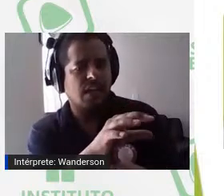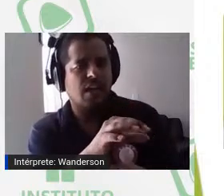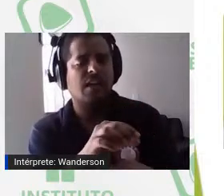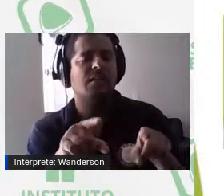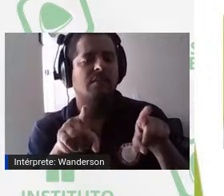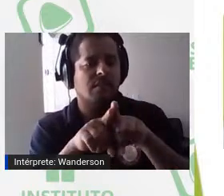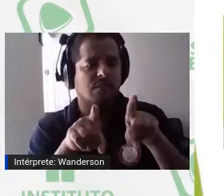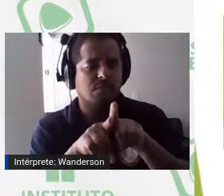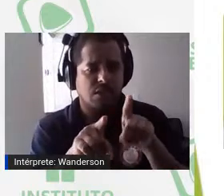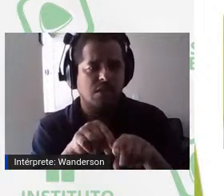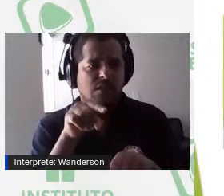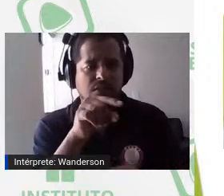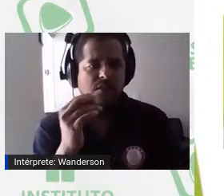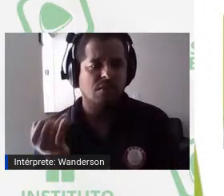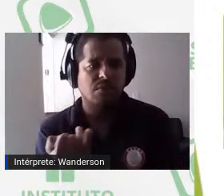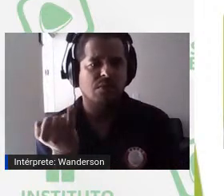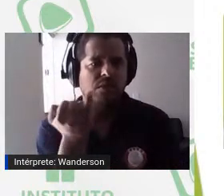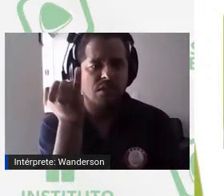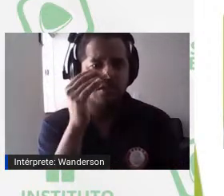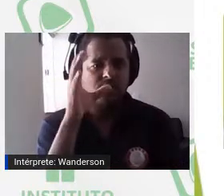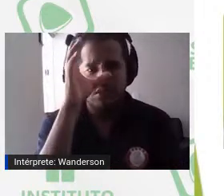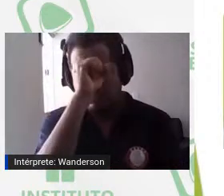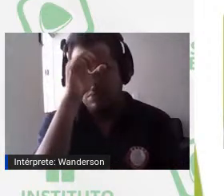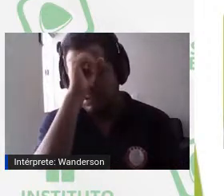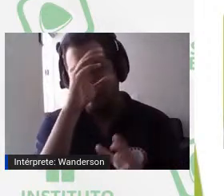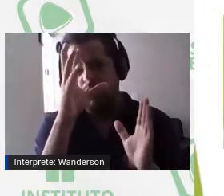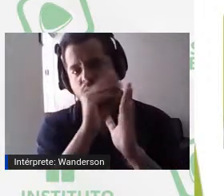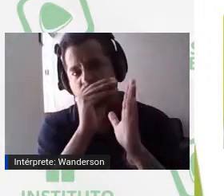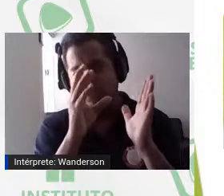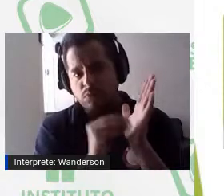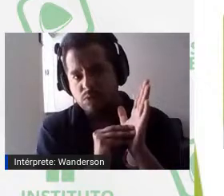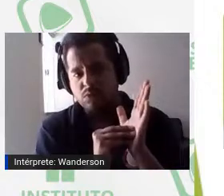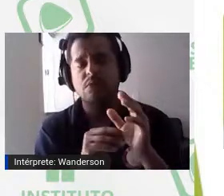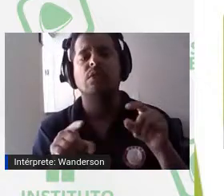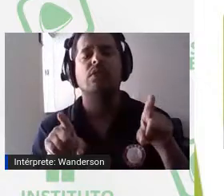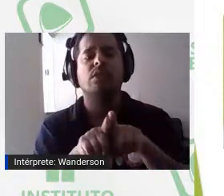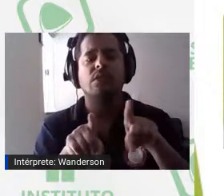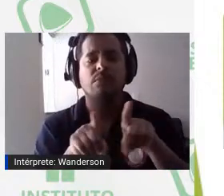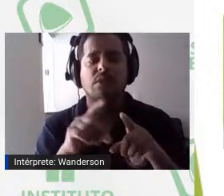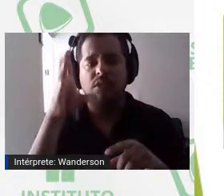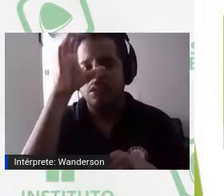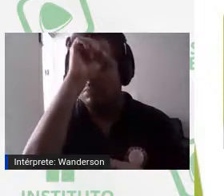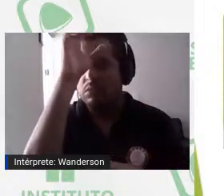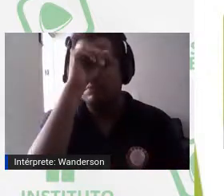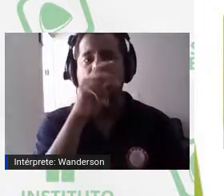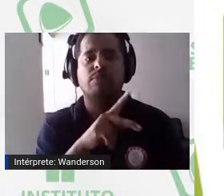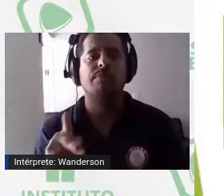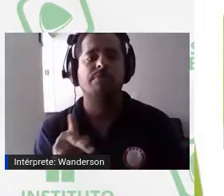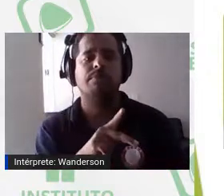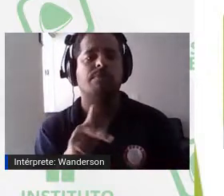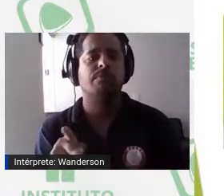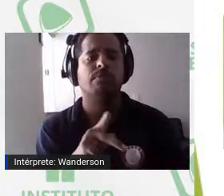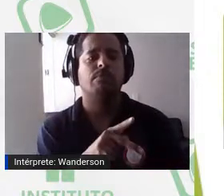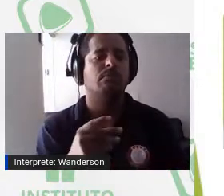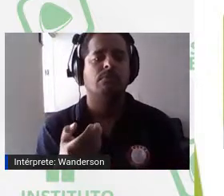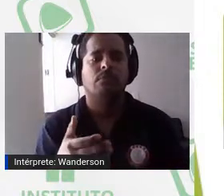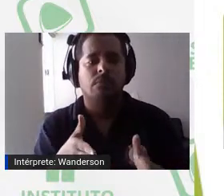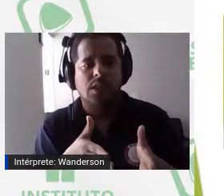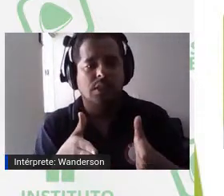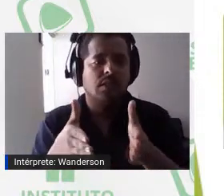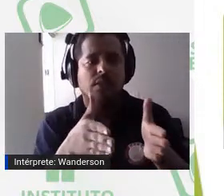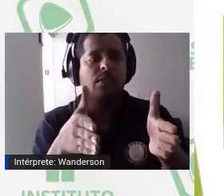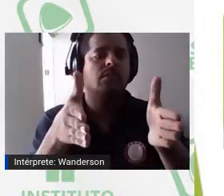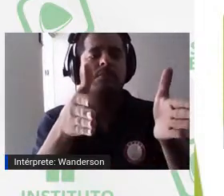É uma didática importante isso, porque aprendemos não só o conteúdo, mas também como ser docentes, né, nesse percurso. E acaba que